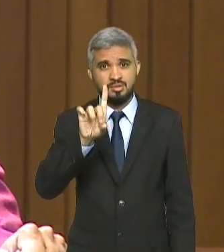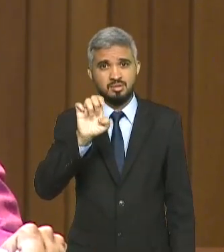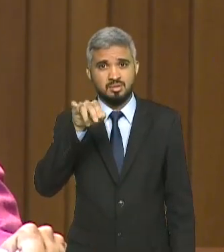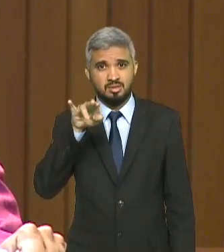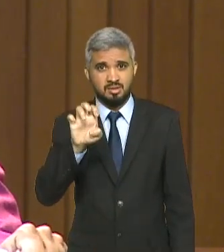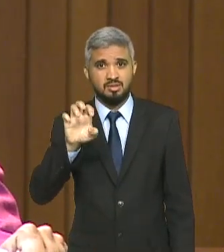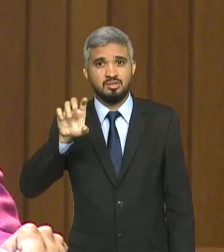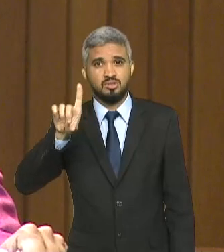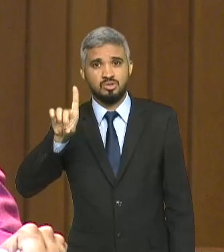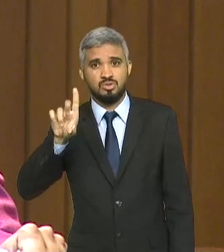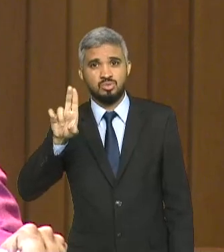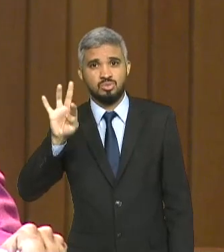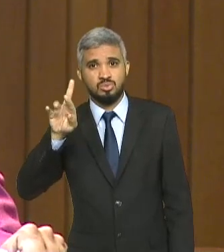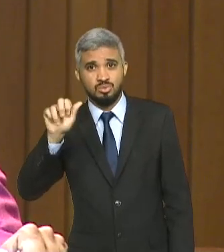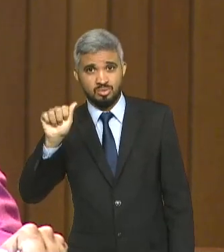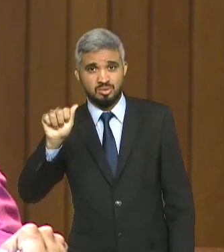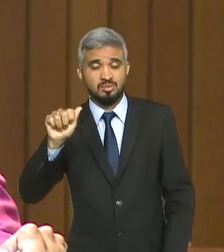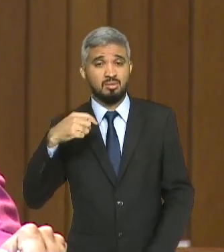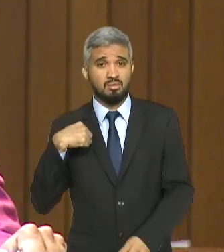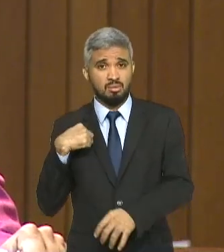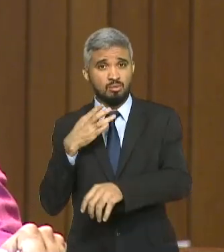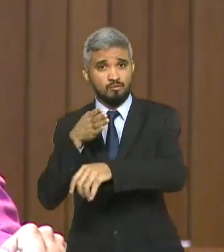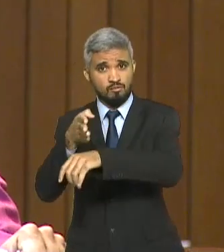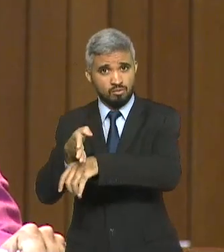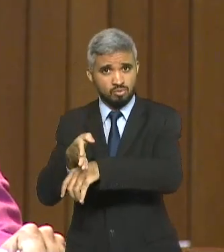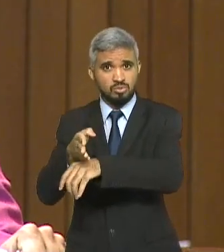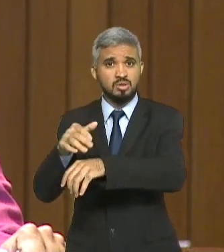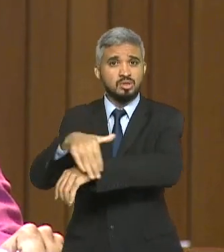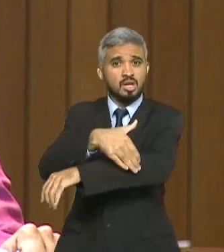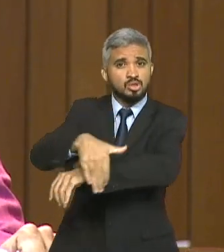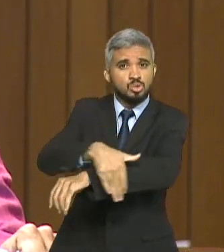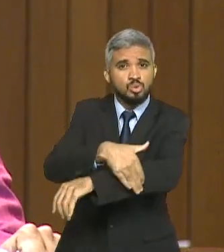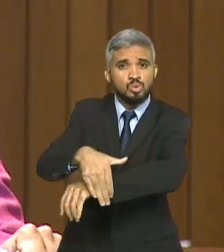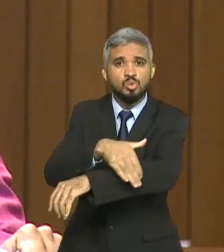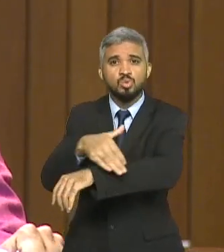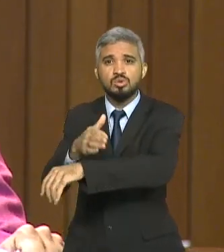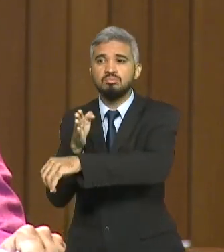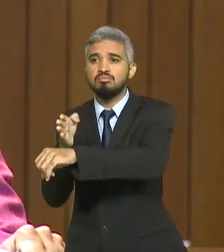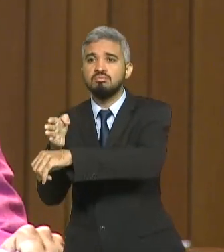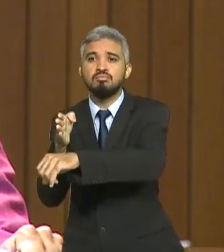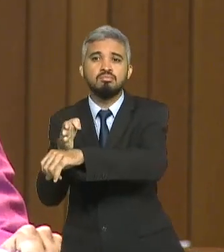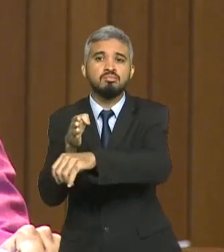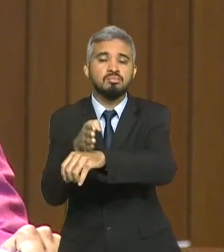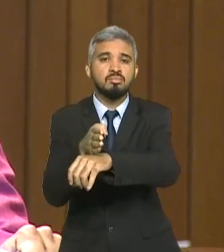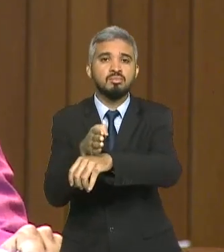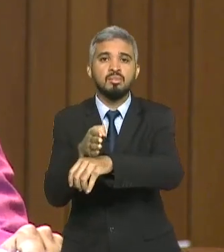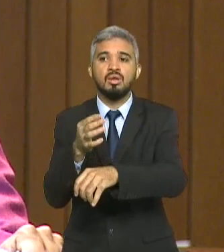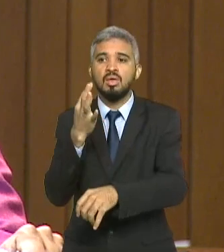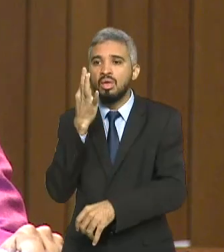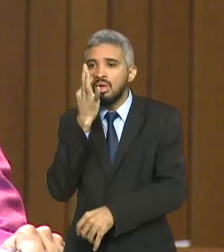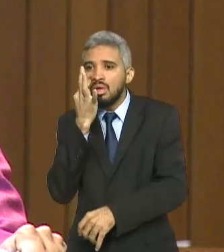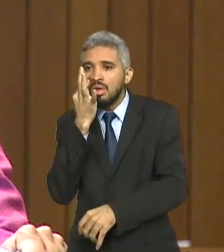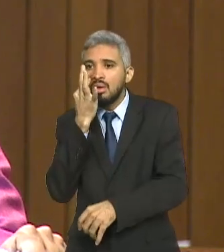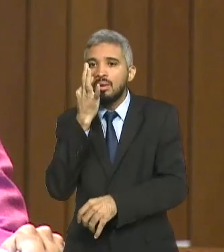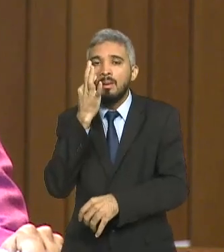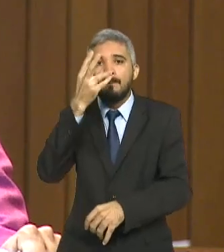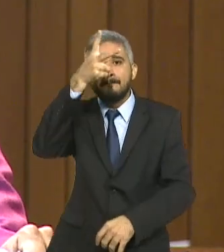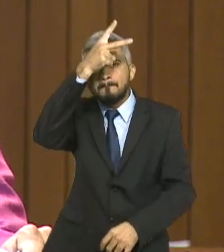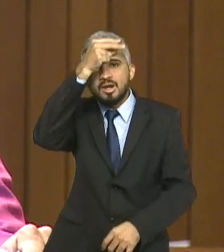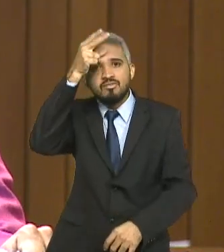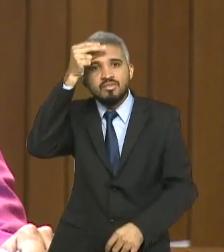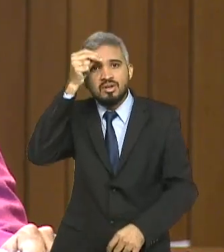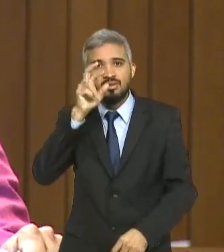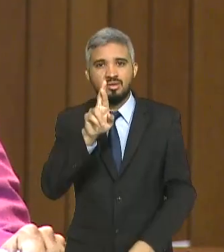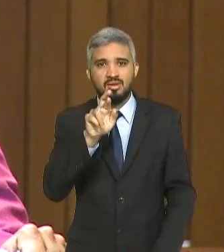pude percorrer ruas da cidade e ver o trabalho do prefeito Raimundinho espalhado nos quatro cantos de